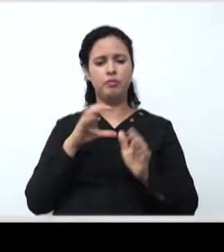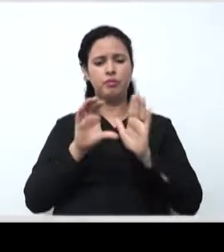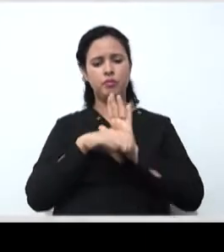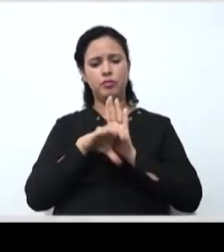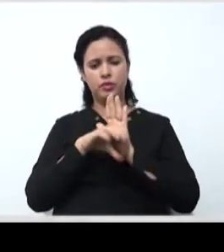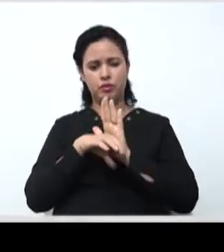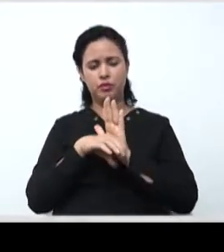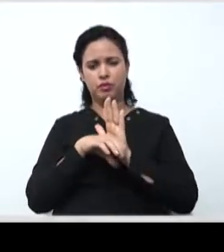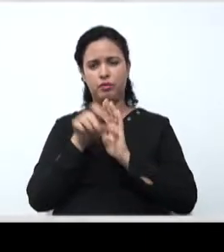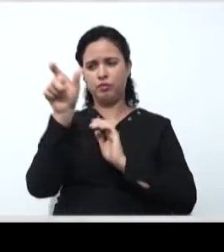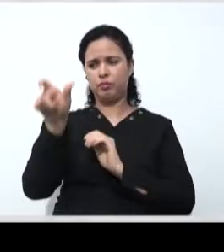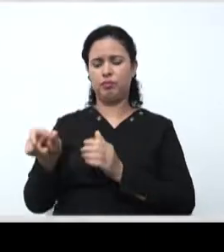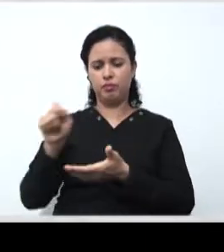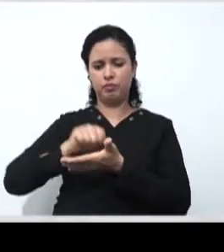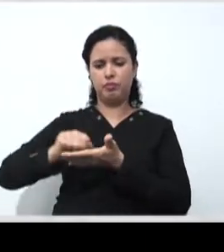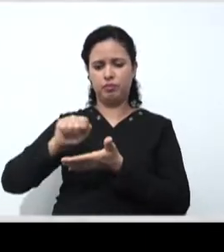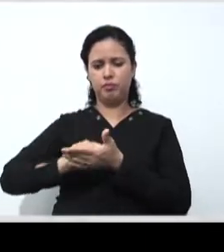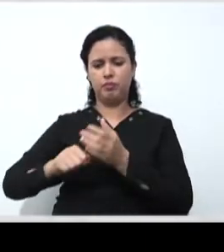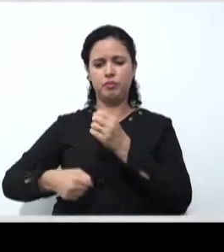Schumpeter, ele é de